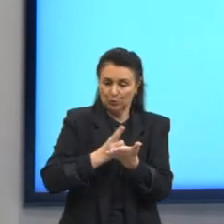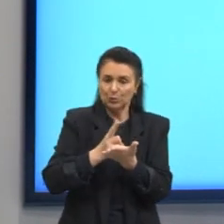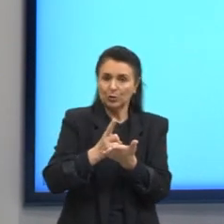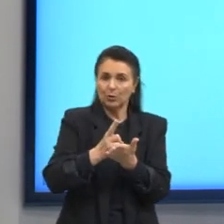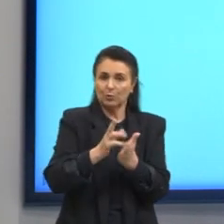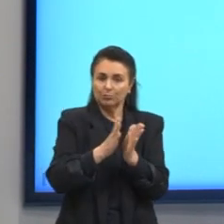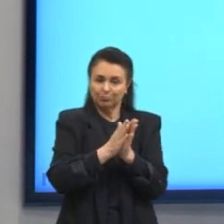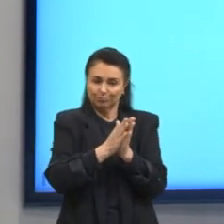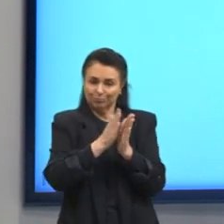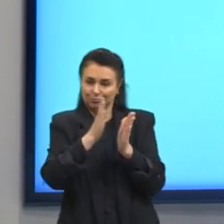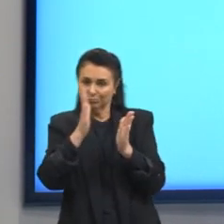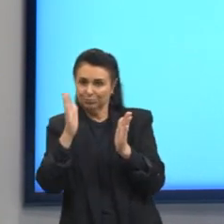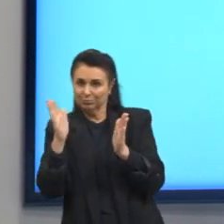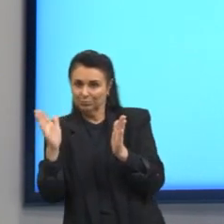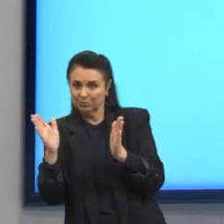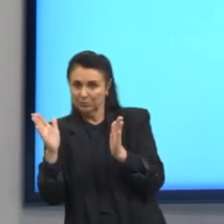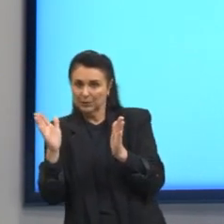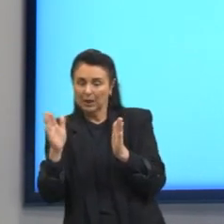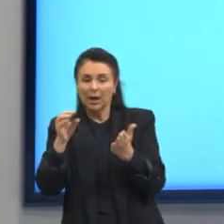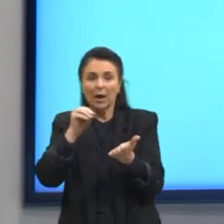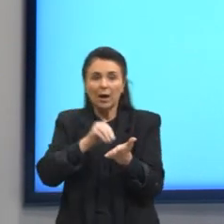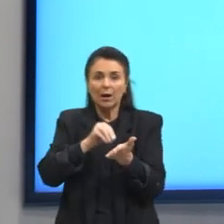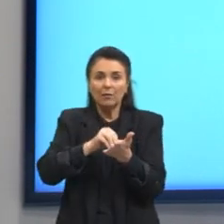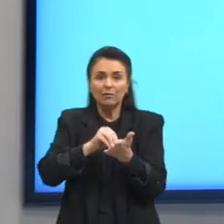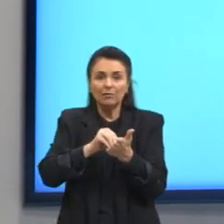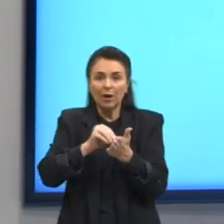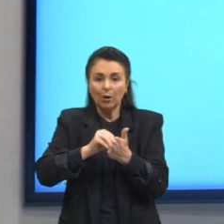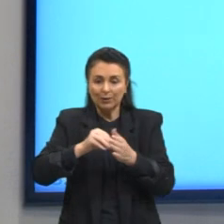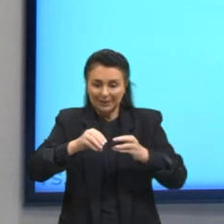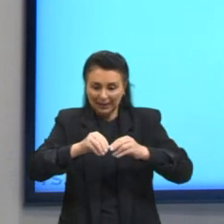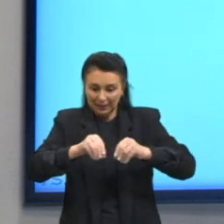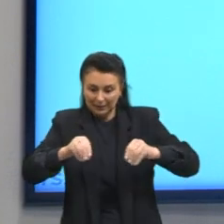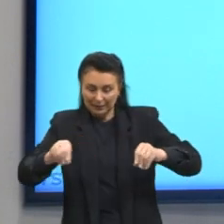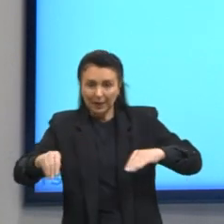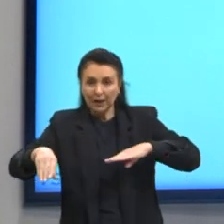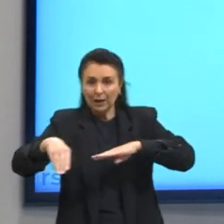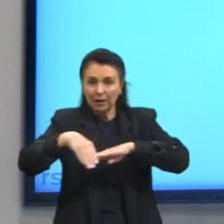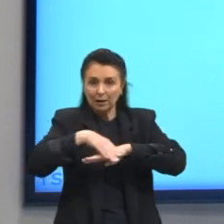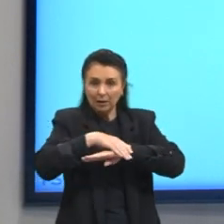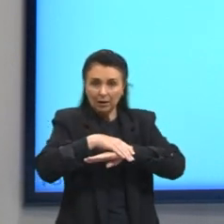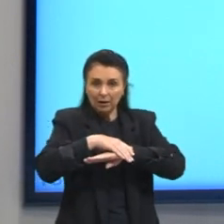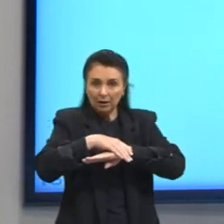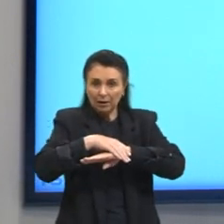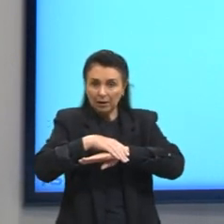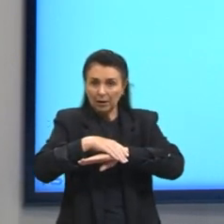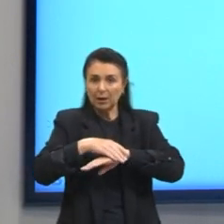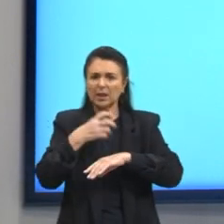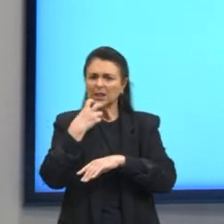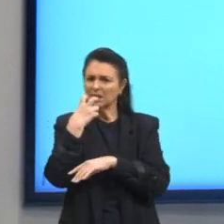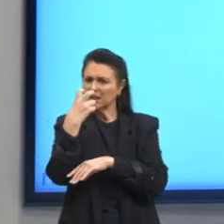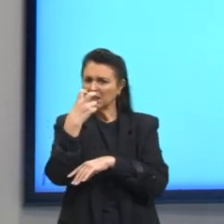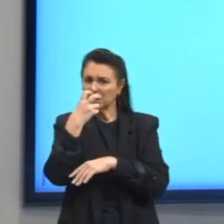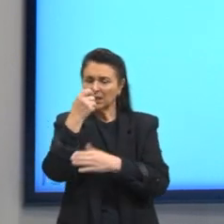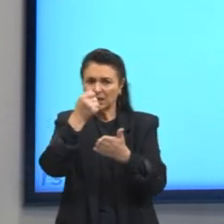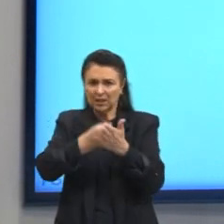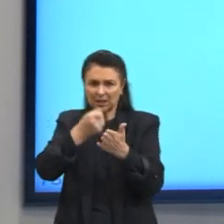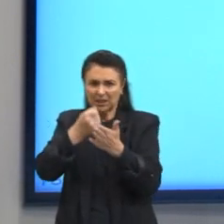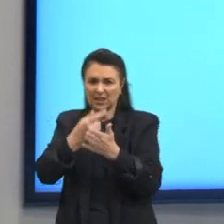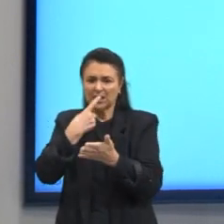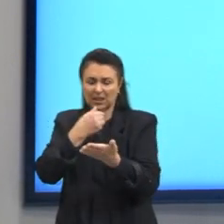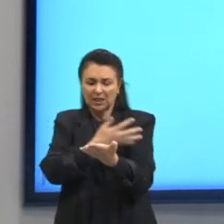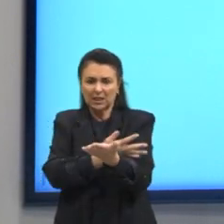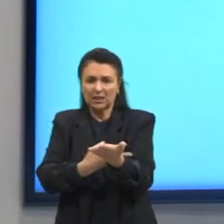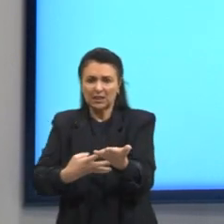falta-lhe o solo nos pés recua e corre vacilo e grita luta e ensan guenta